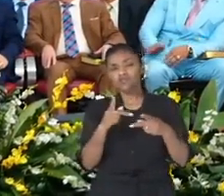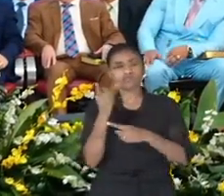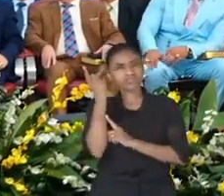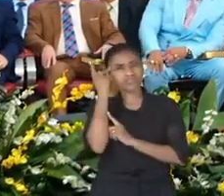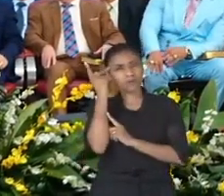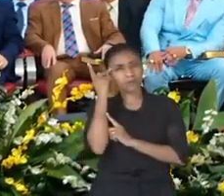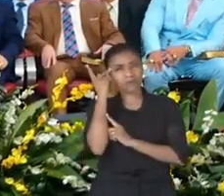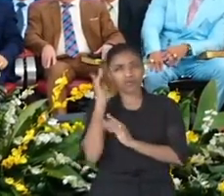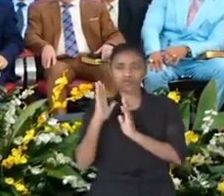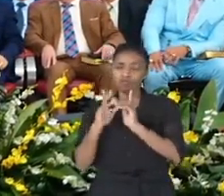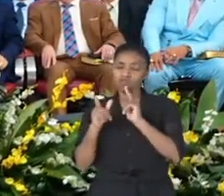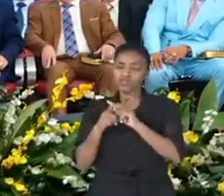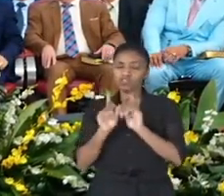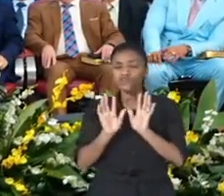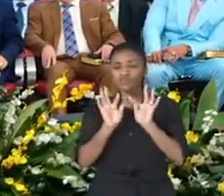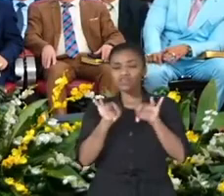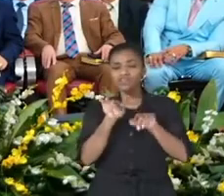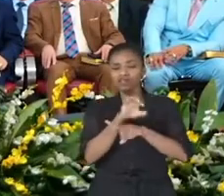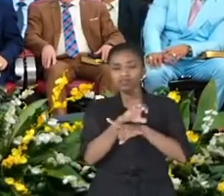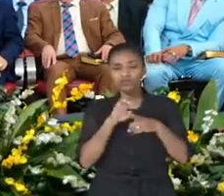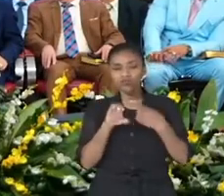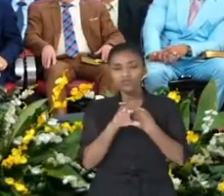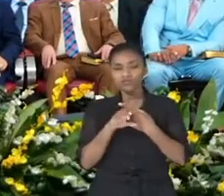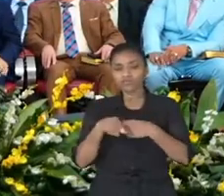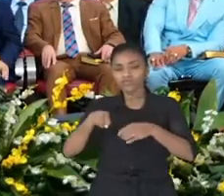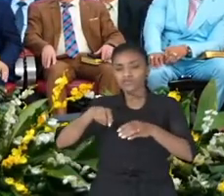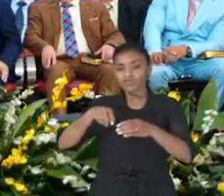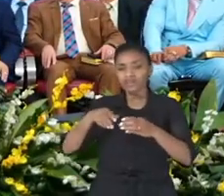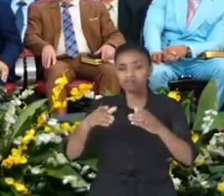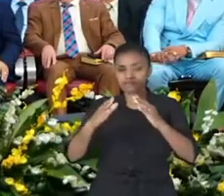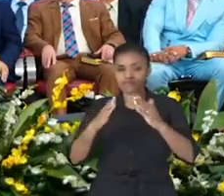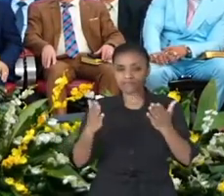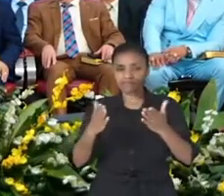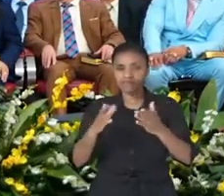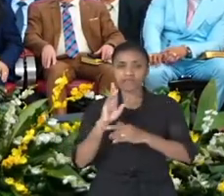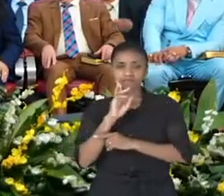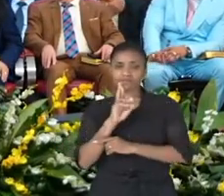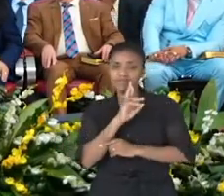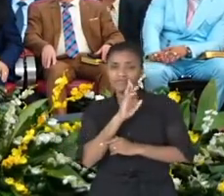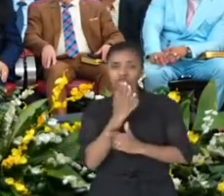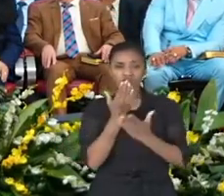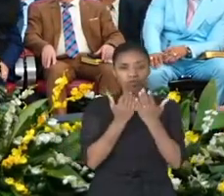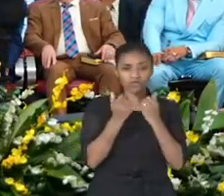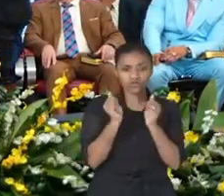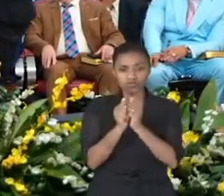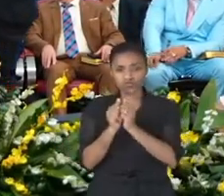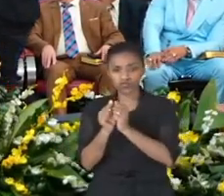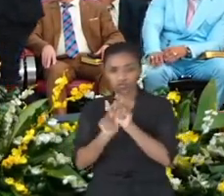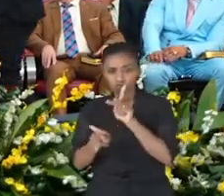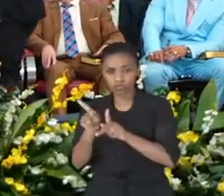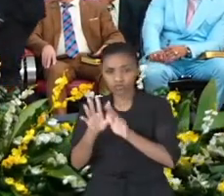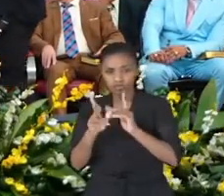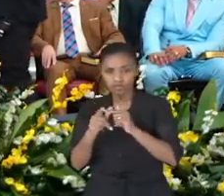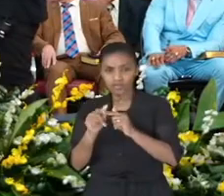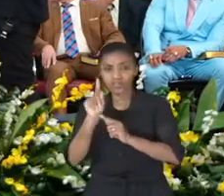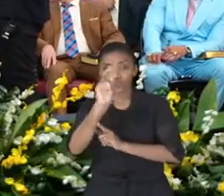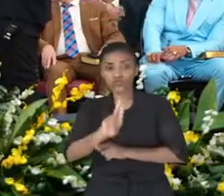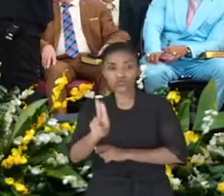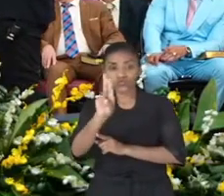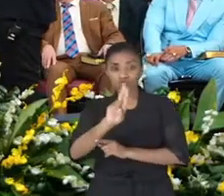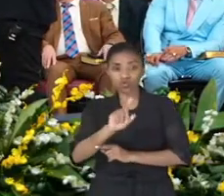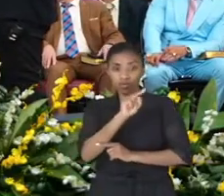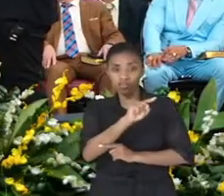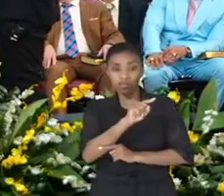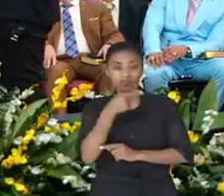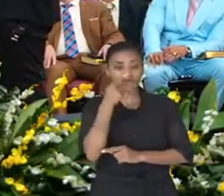numa igreja, terminamos o culto, a gente estava na cozinha, no restaurante, comendo ali com a igreja. Deus tomou ele para falar com o pastor